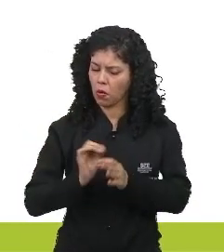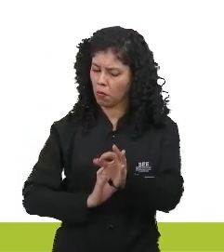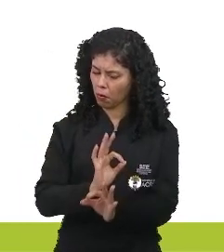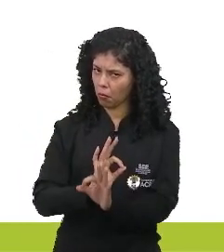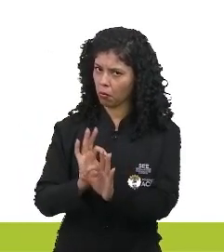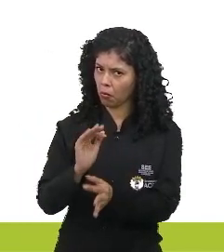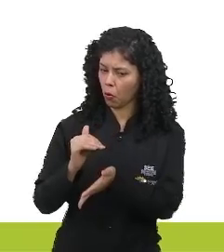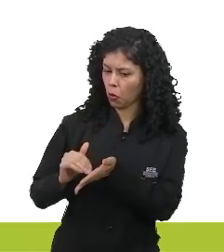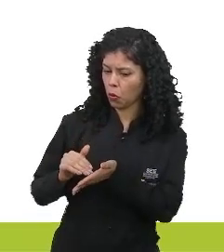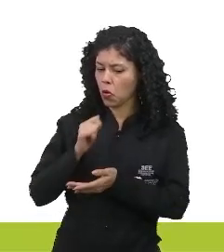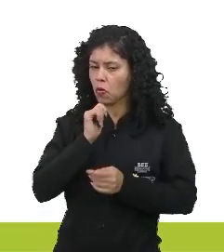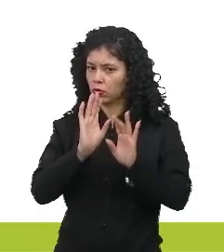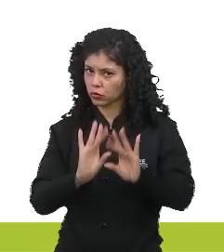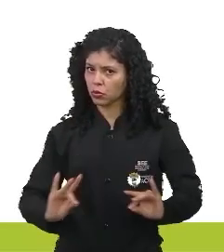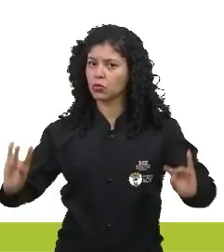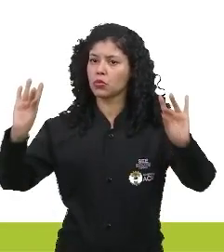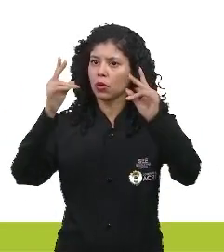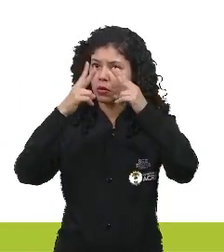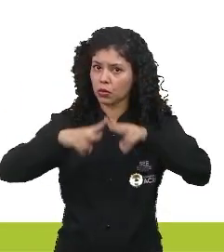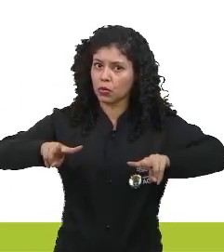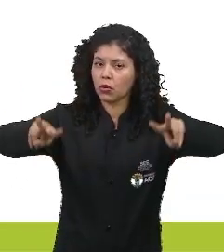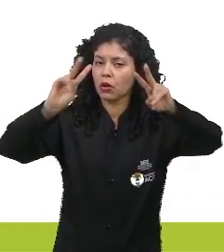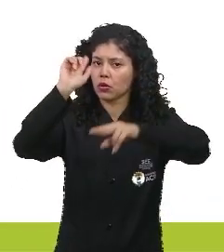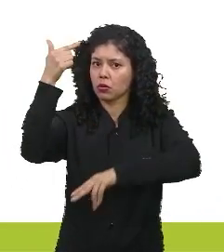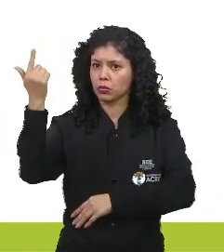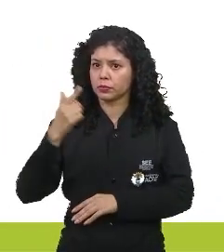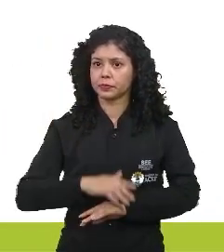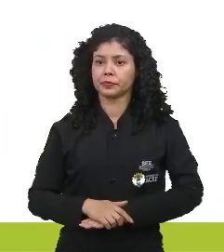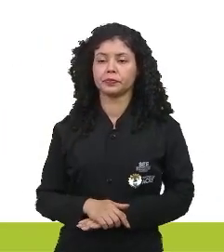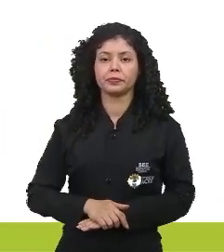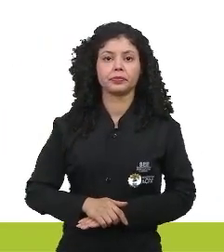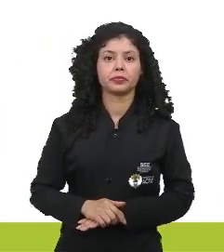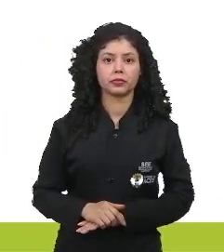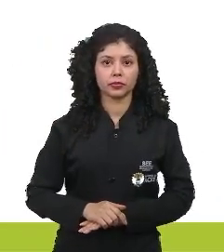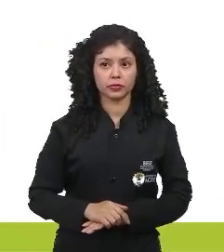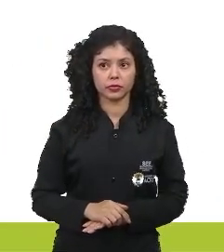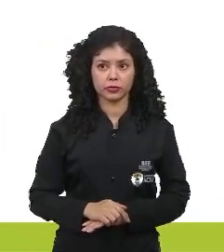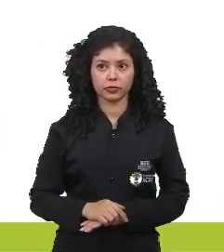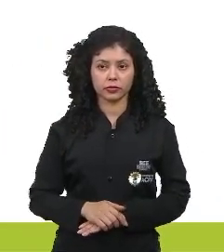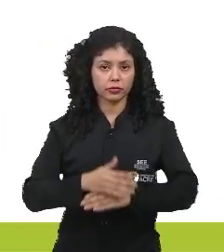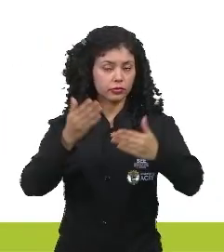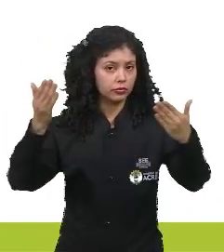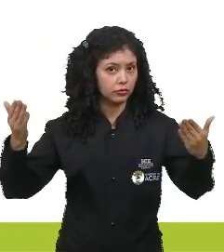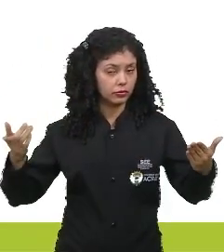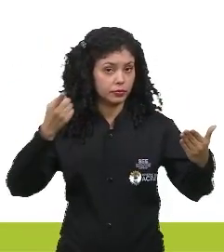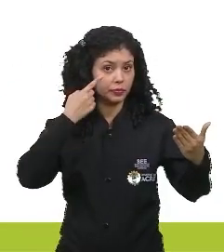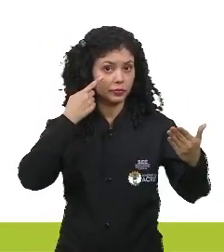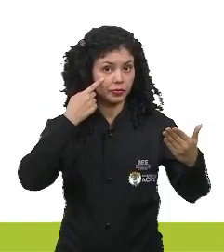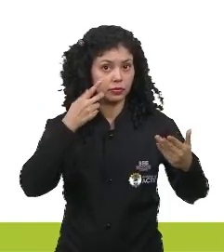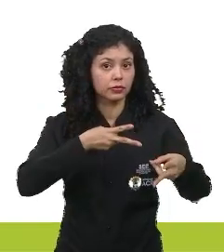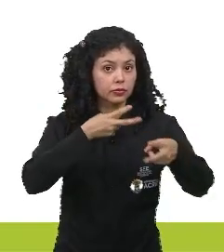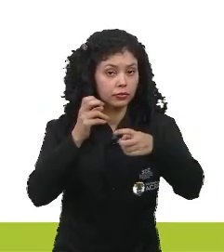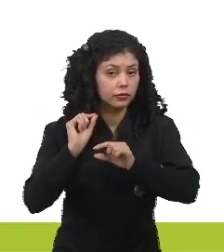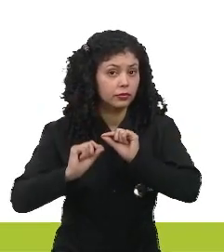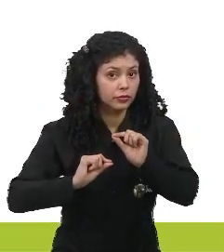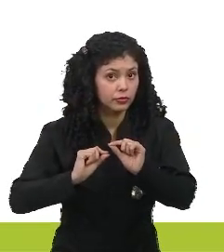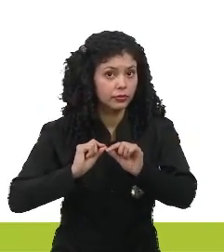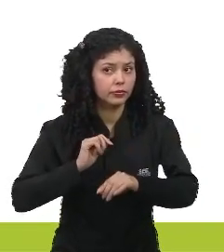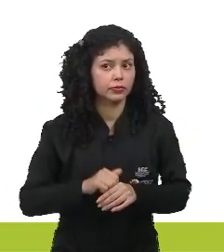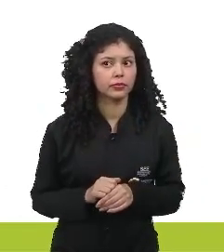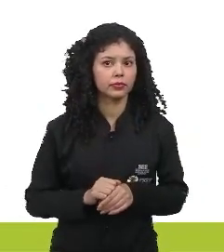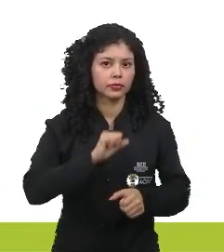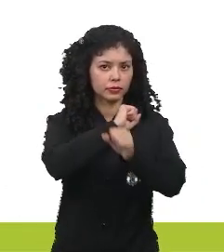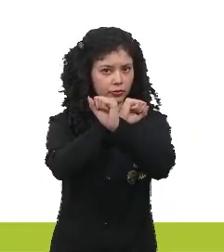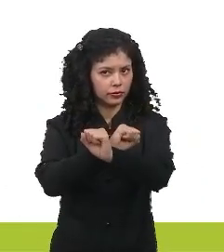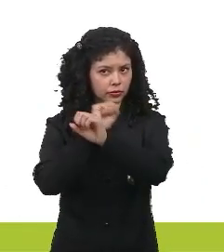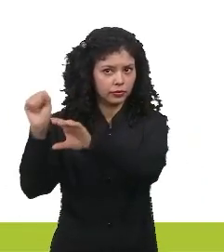como você vai visualizar aí em outras áreas. E aí, pessoal, interessante é observar que esses